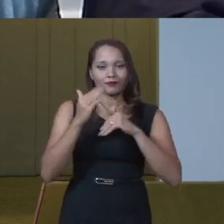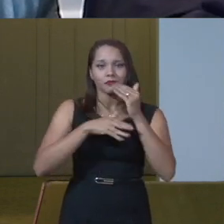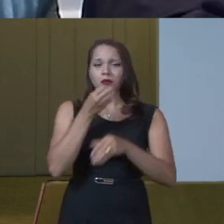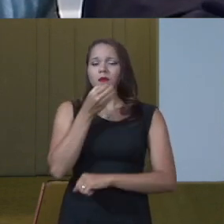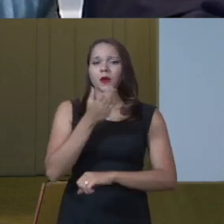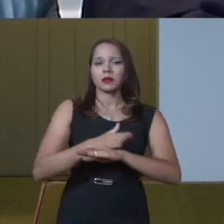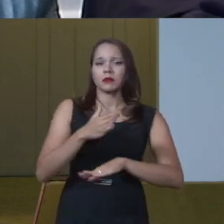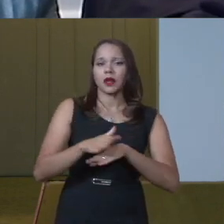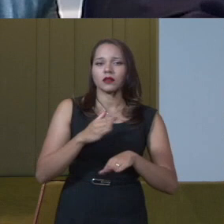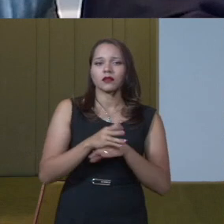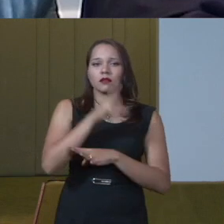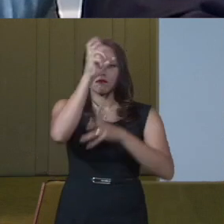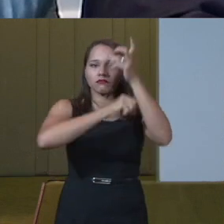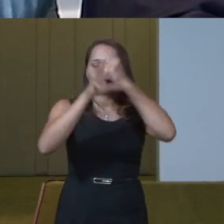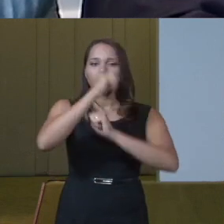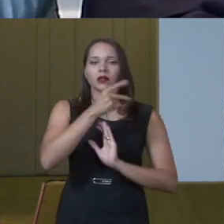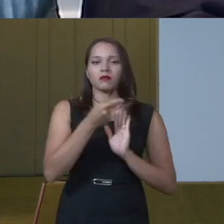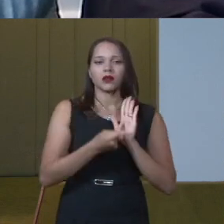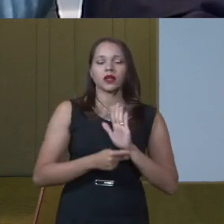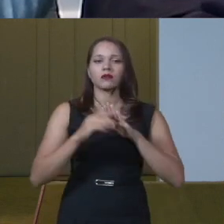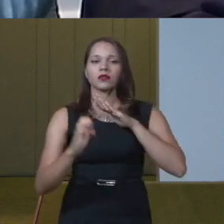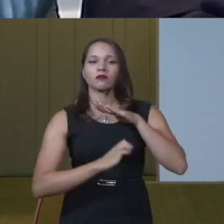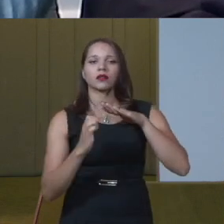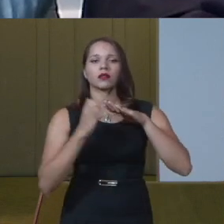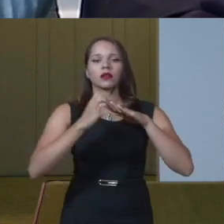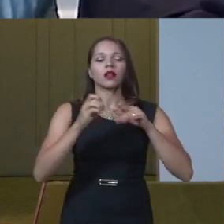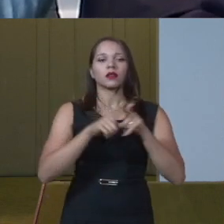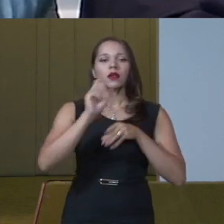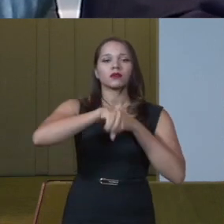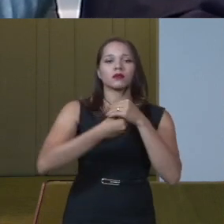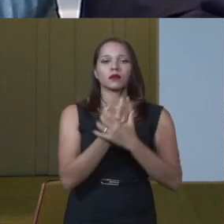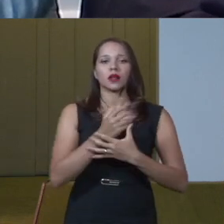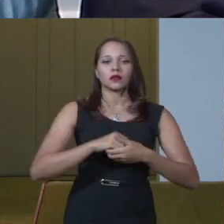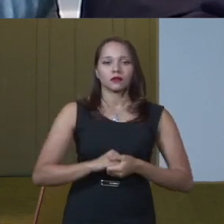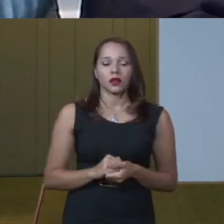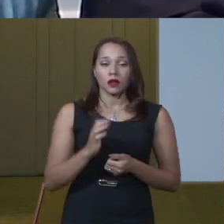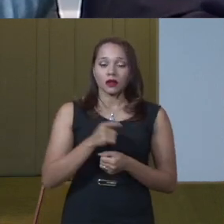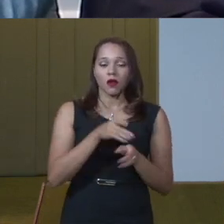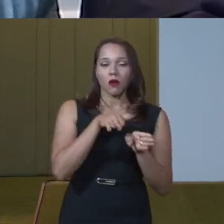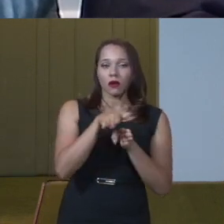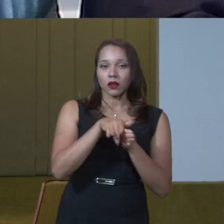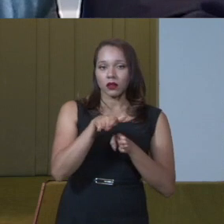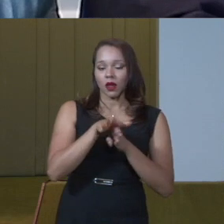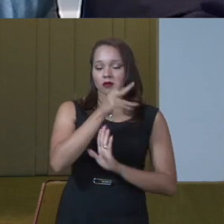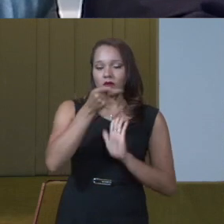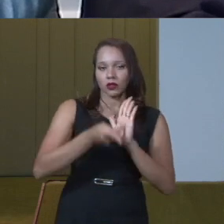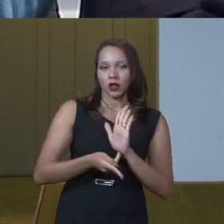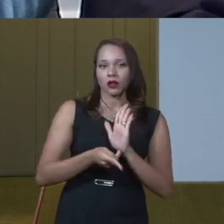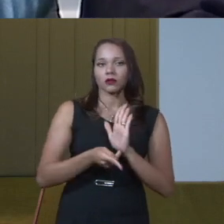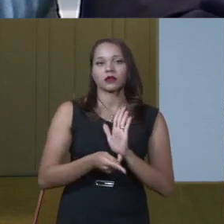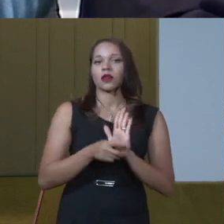boas práticas e lições aprendidas com projetos de empreendedorismo e de sustentabilidade, orientados conforme